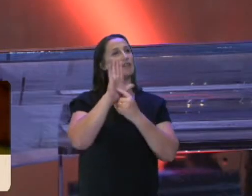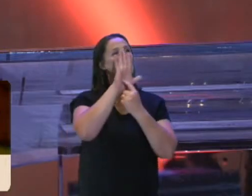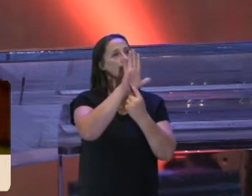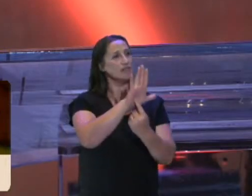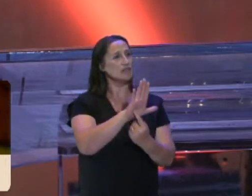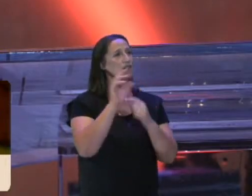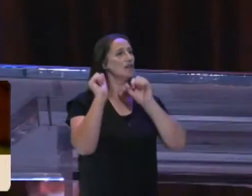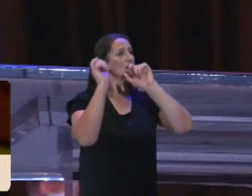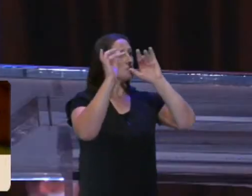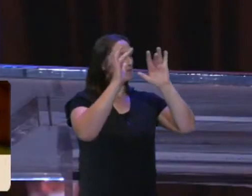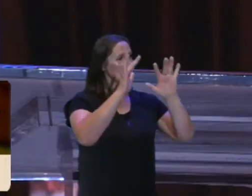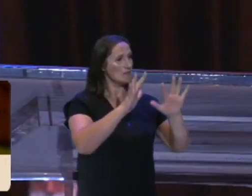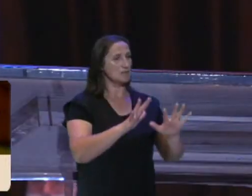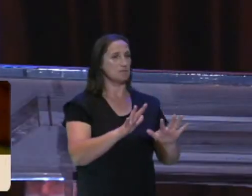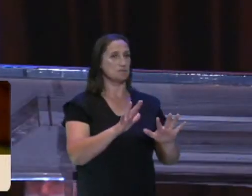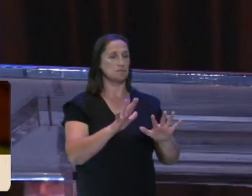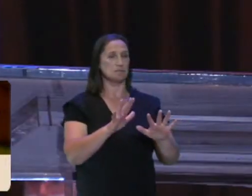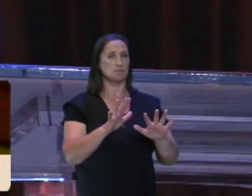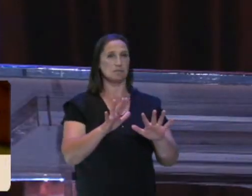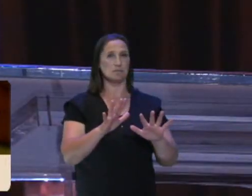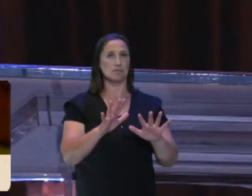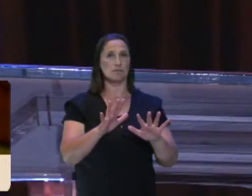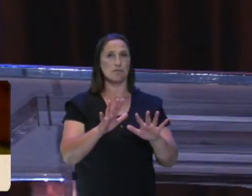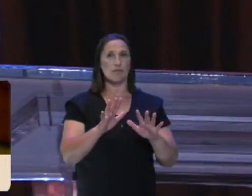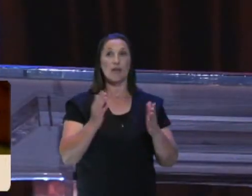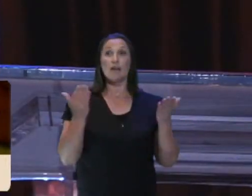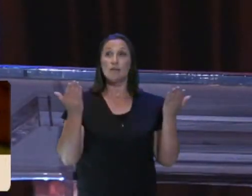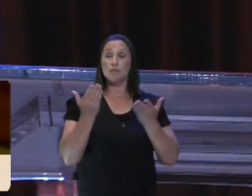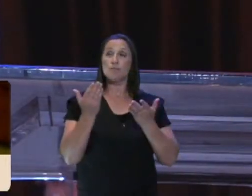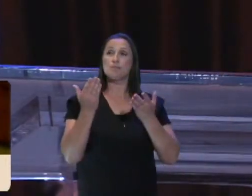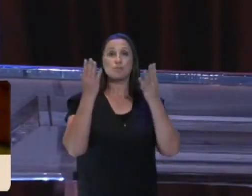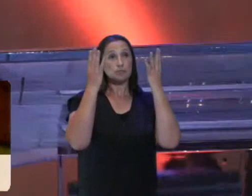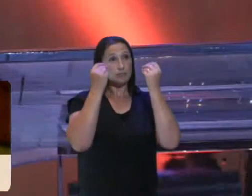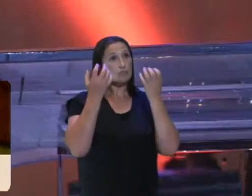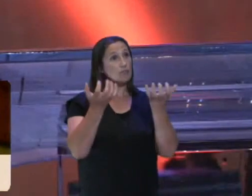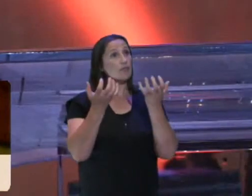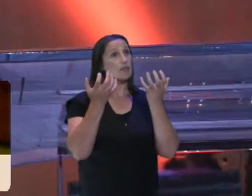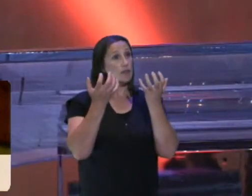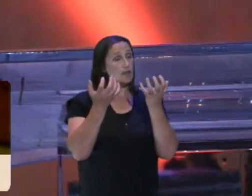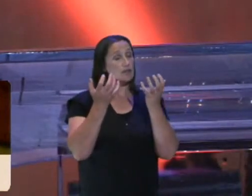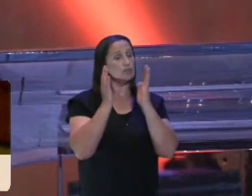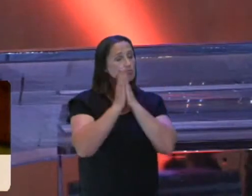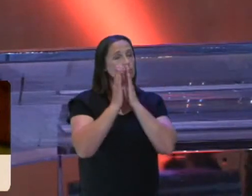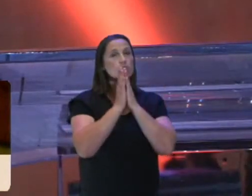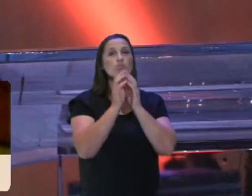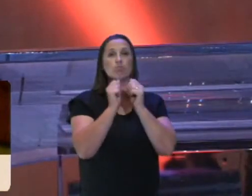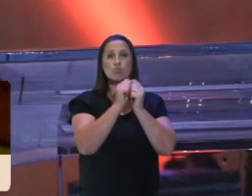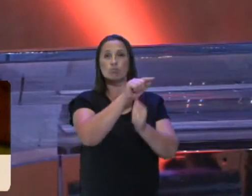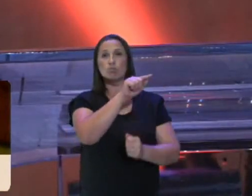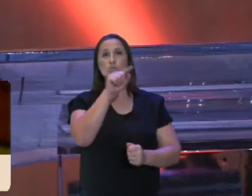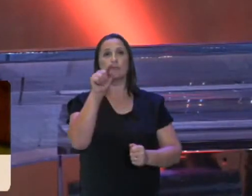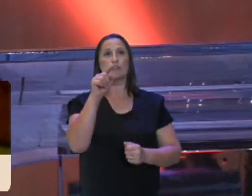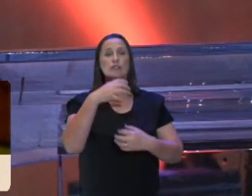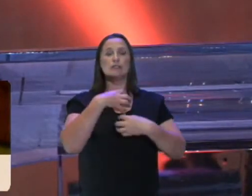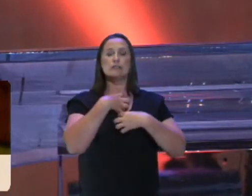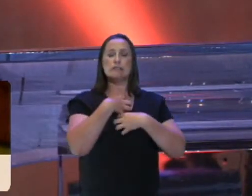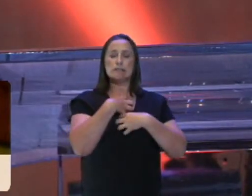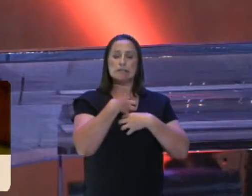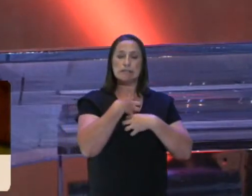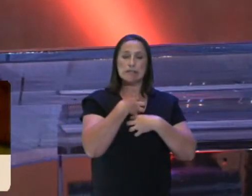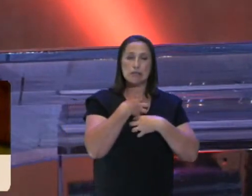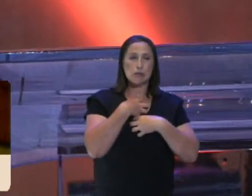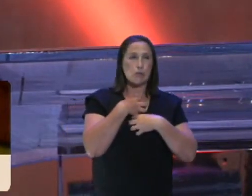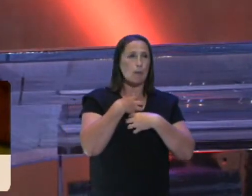abençoar a nossa vida. Então nessa noite eu quero orar por você. Se você está se sentindo